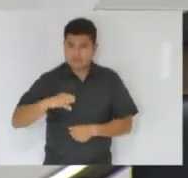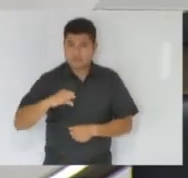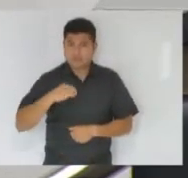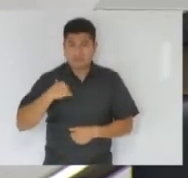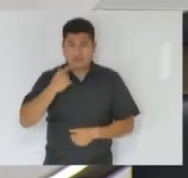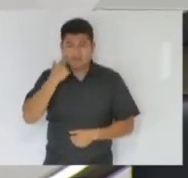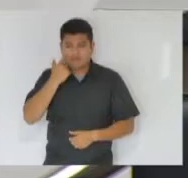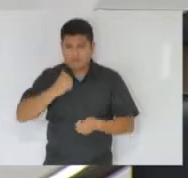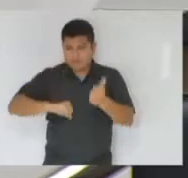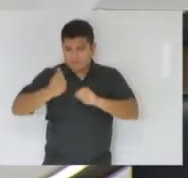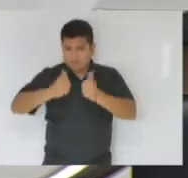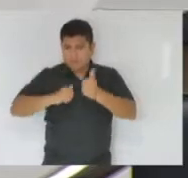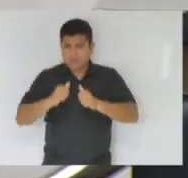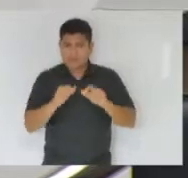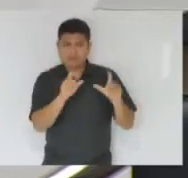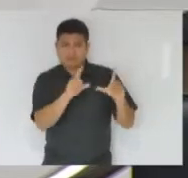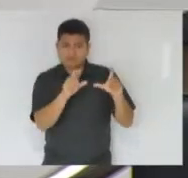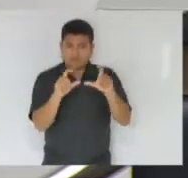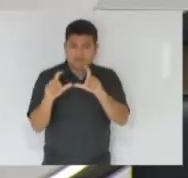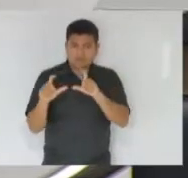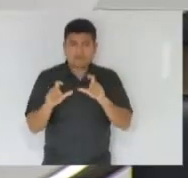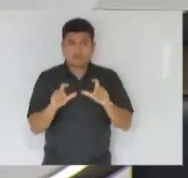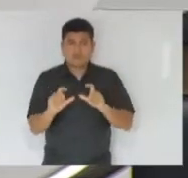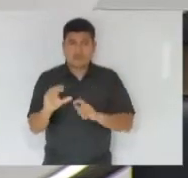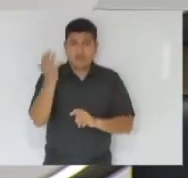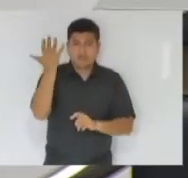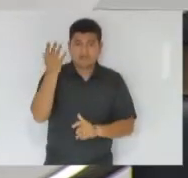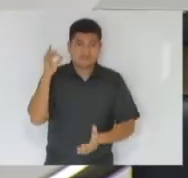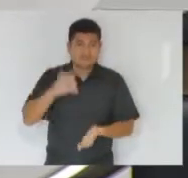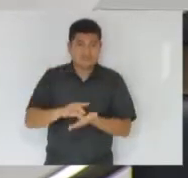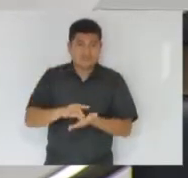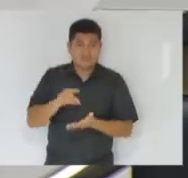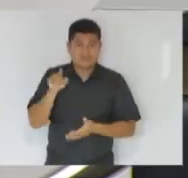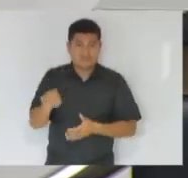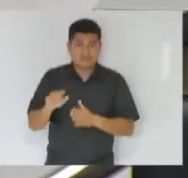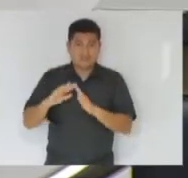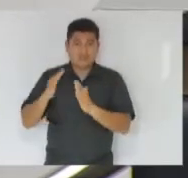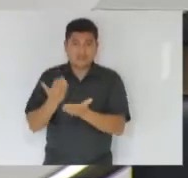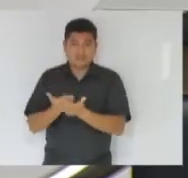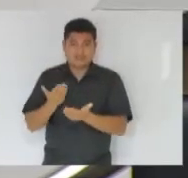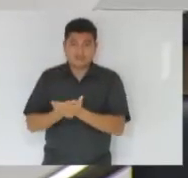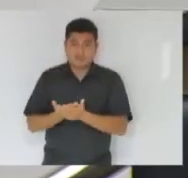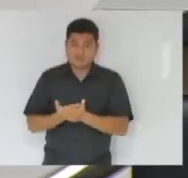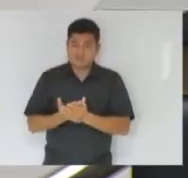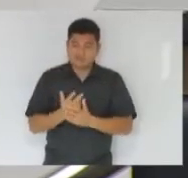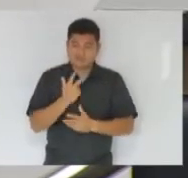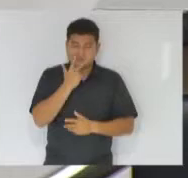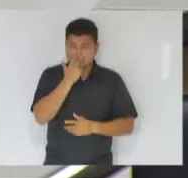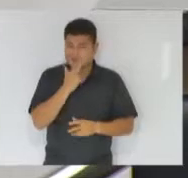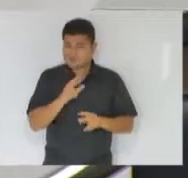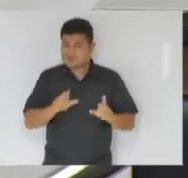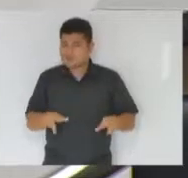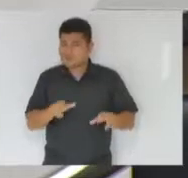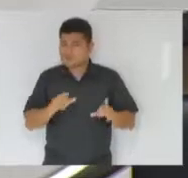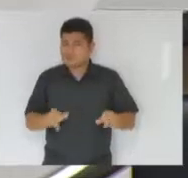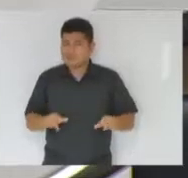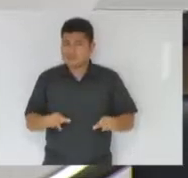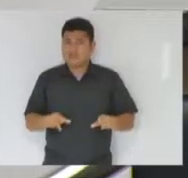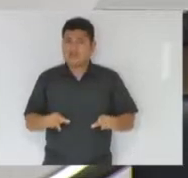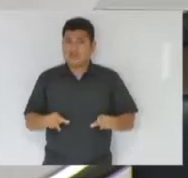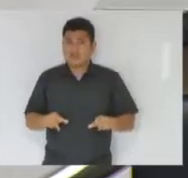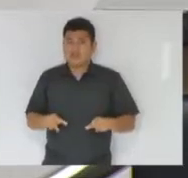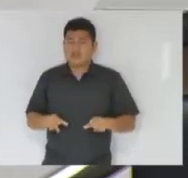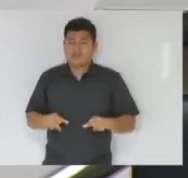e o que aconteceu de fato lá na escola, mostra uma outra realidade, uma realidade além dos